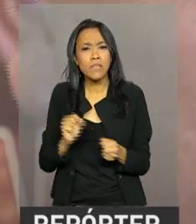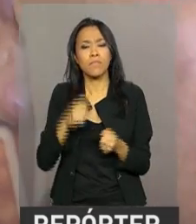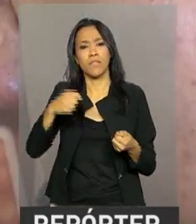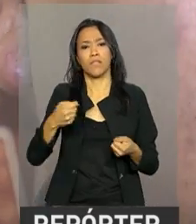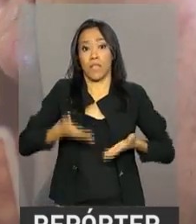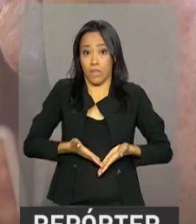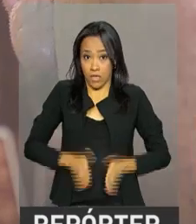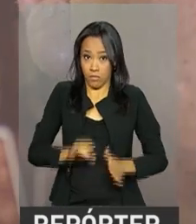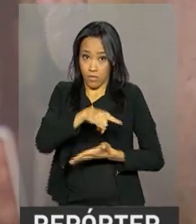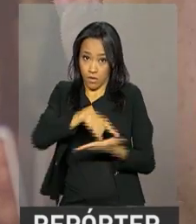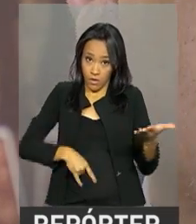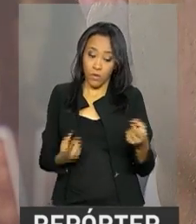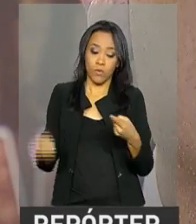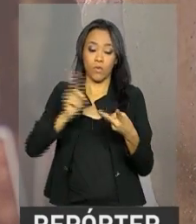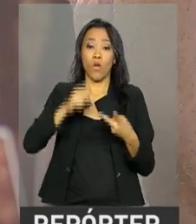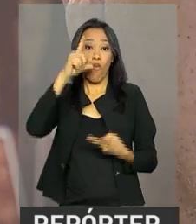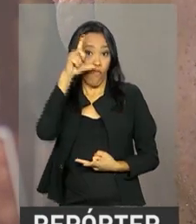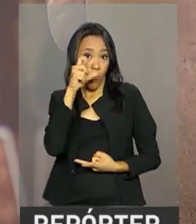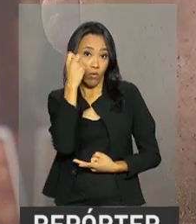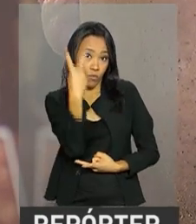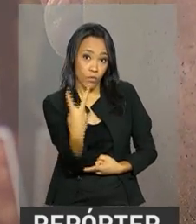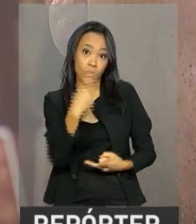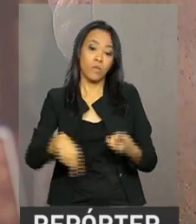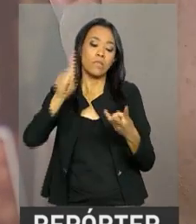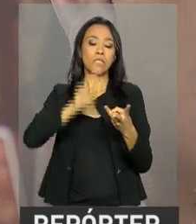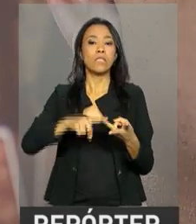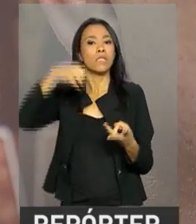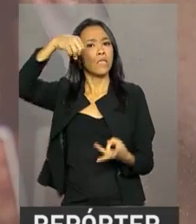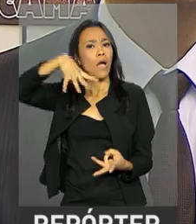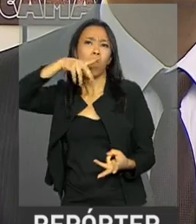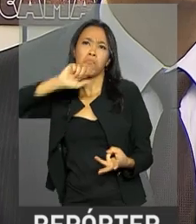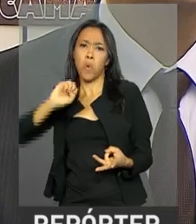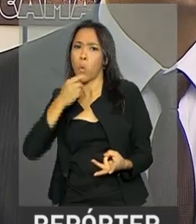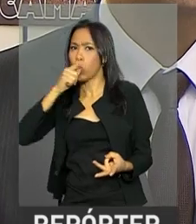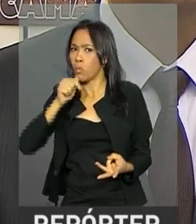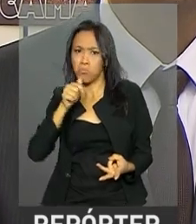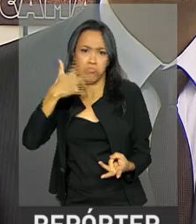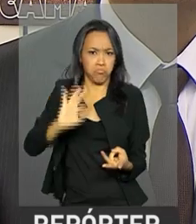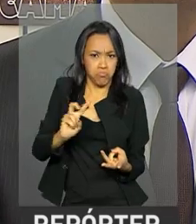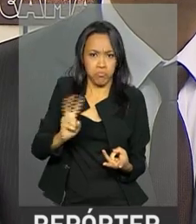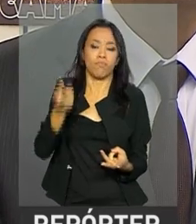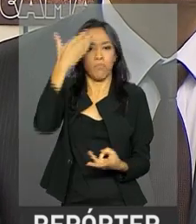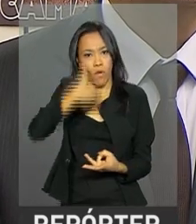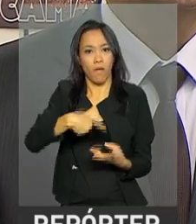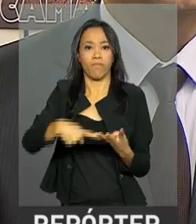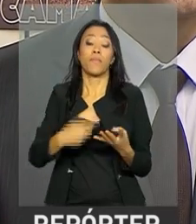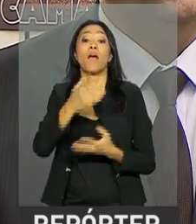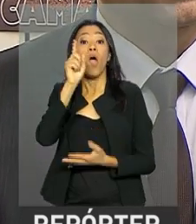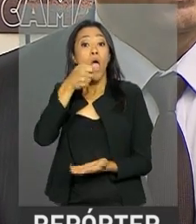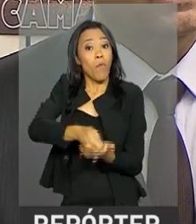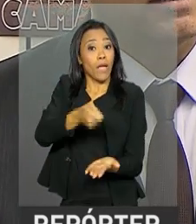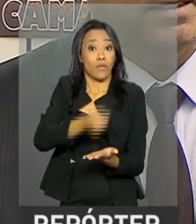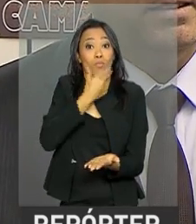certidão de nascimento duas fotos 3 por4 e um comprovante de residência o serviço militar é obrigatório para